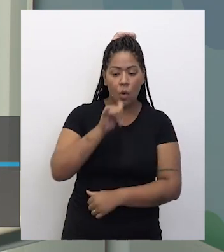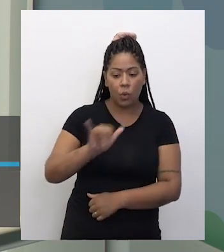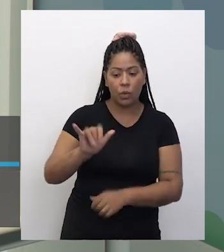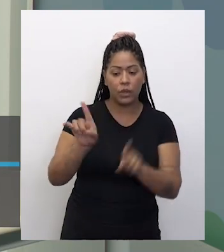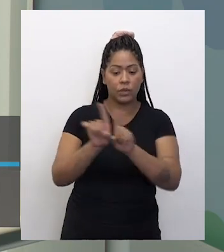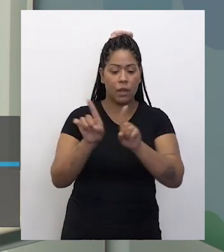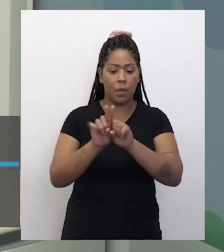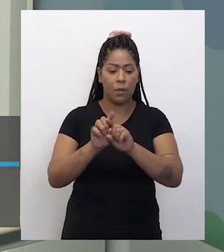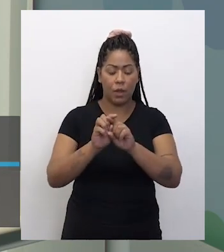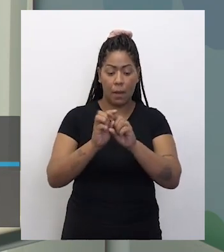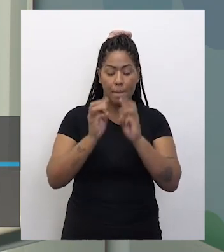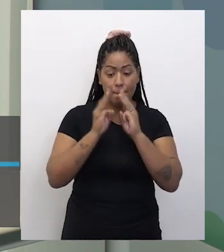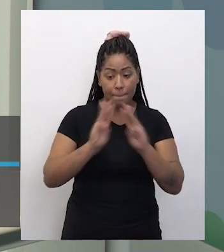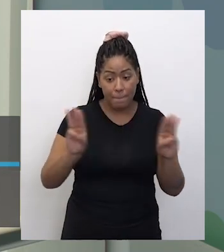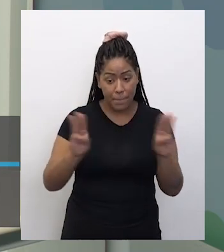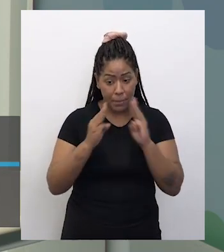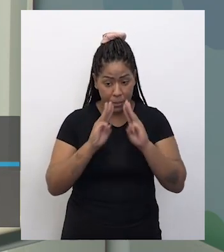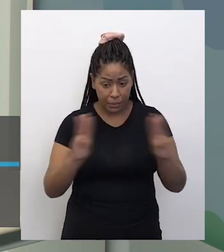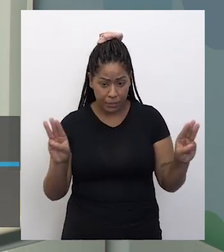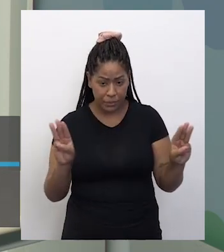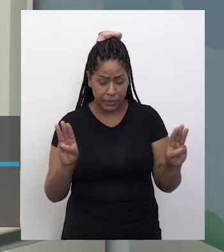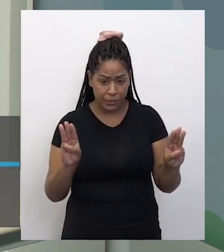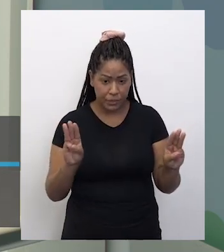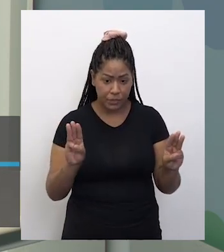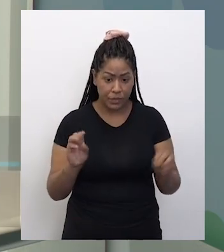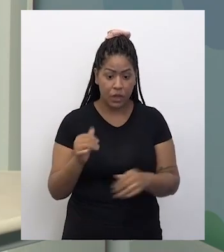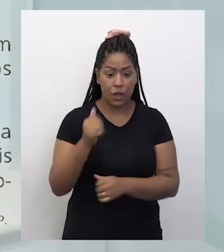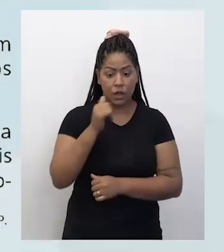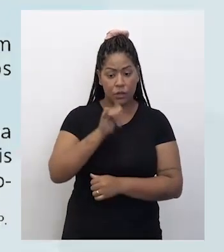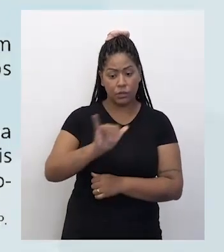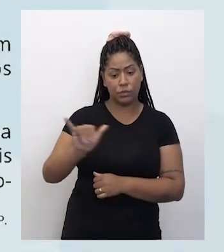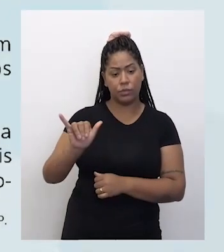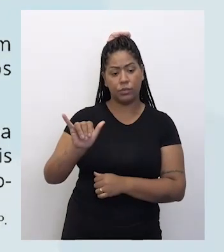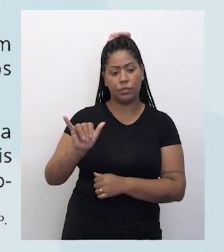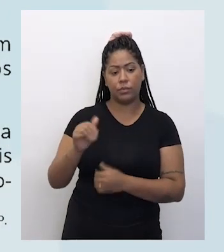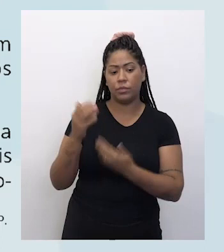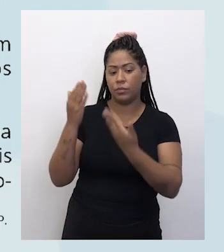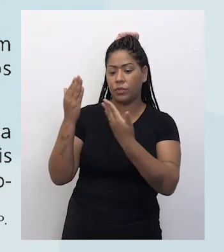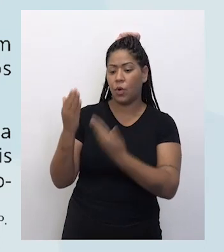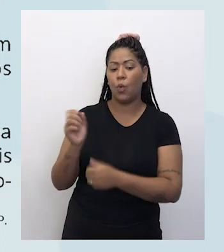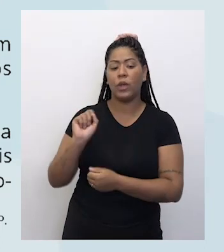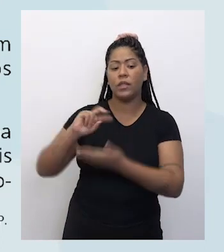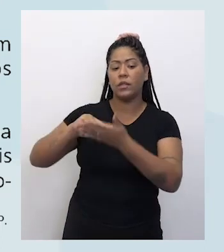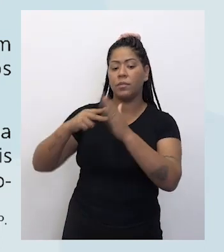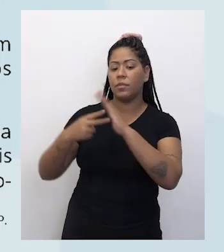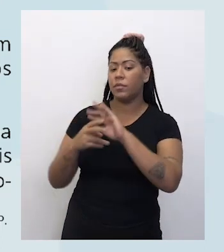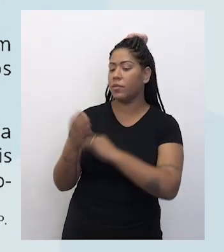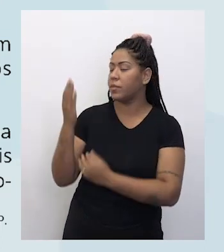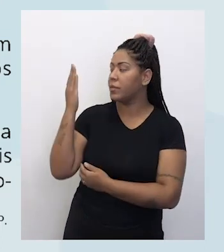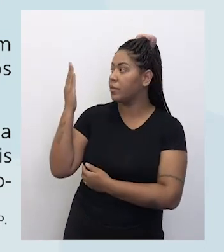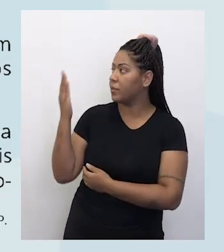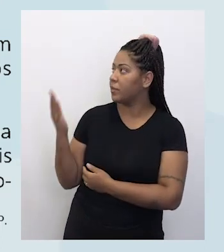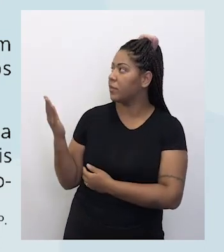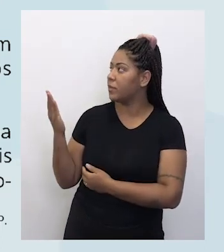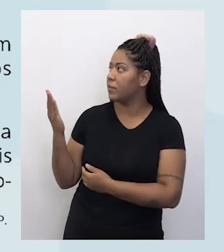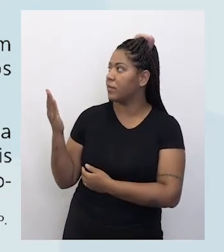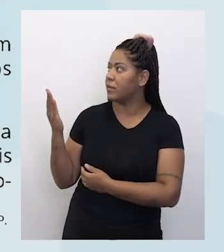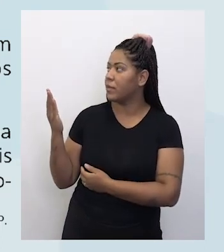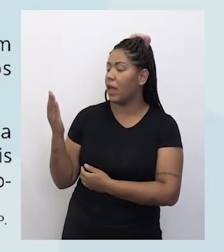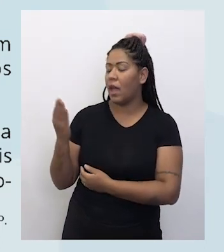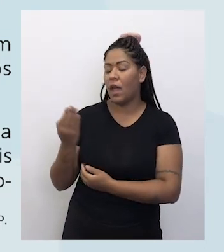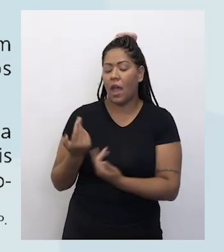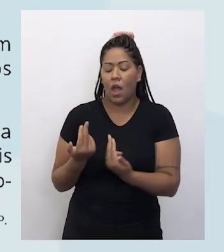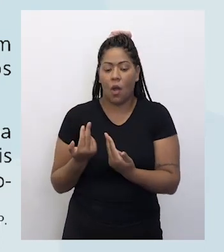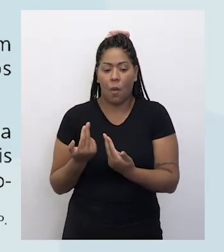tênue, também publicidade. A definição de propaganda, segundo a minha elaboração aqui, é a divulgação de um